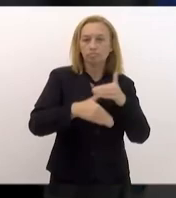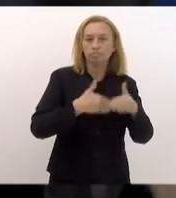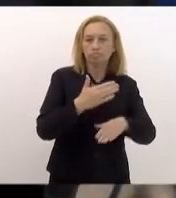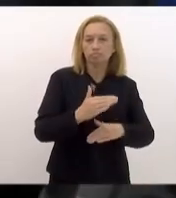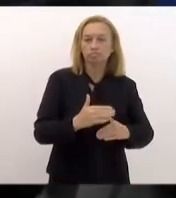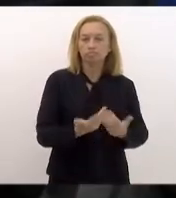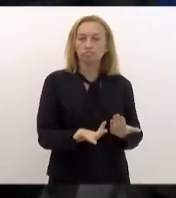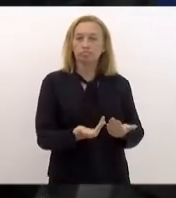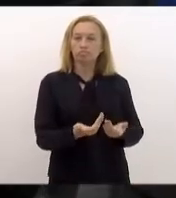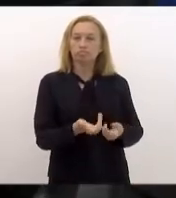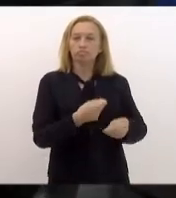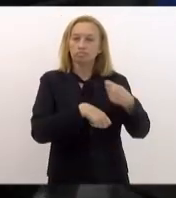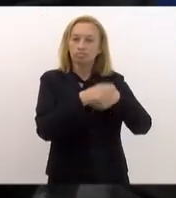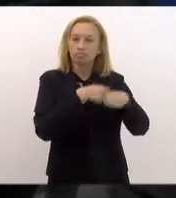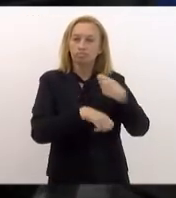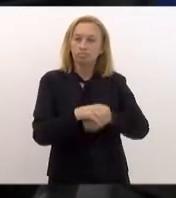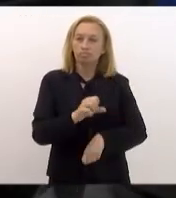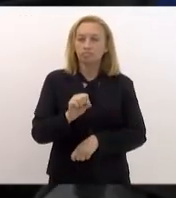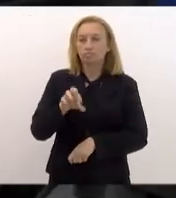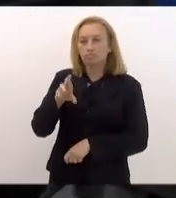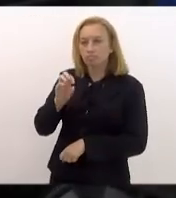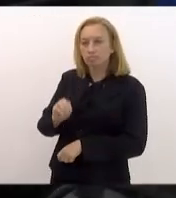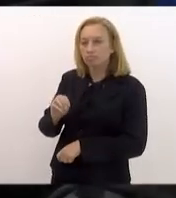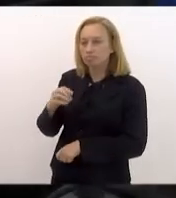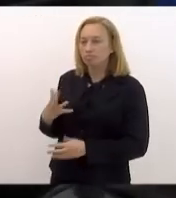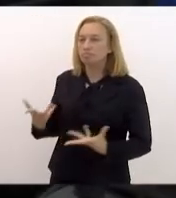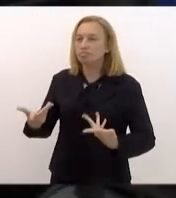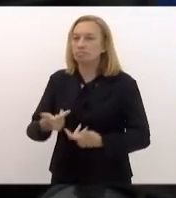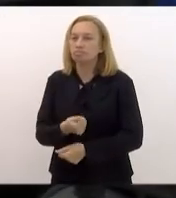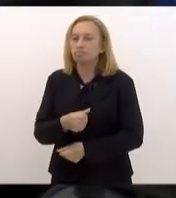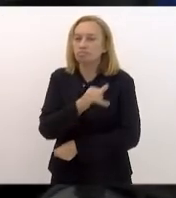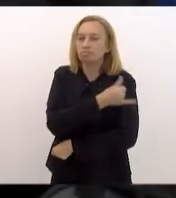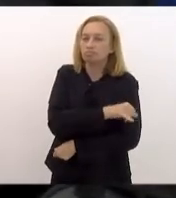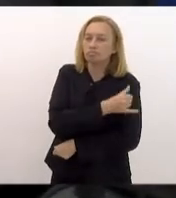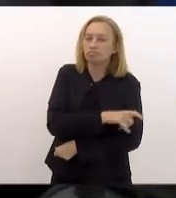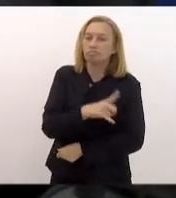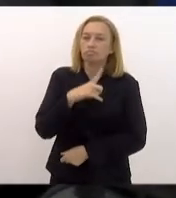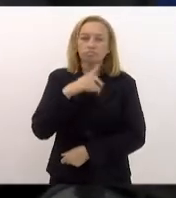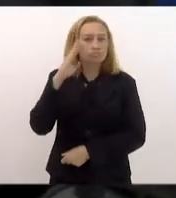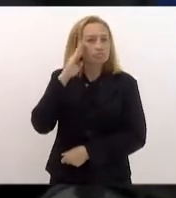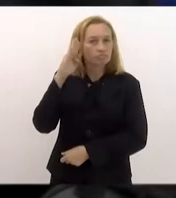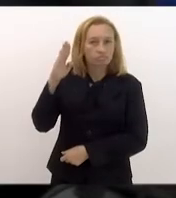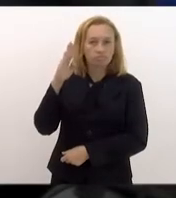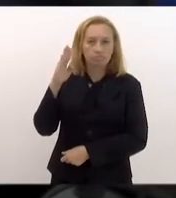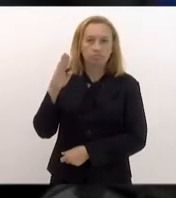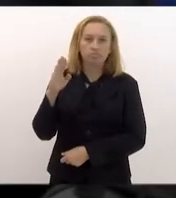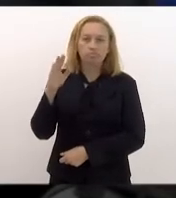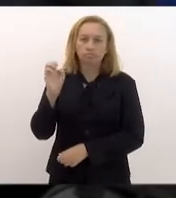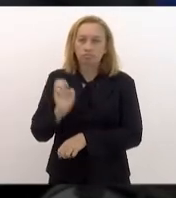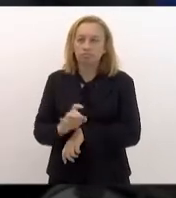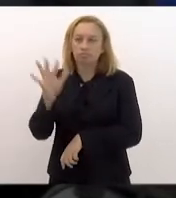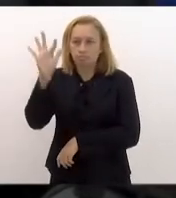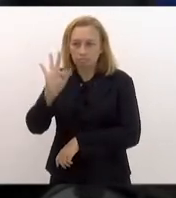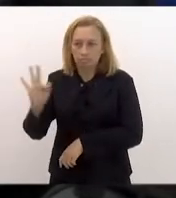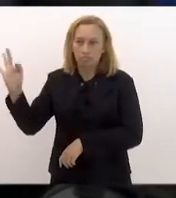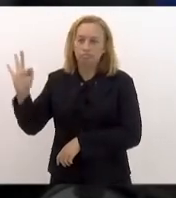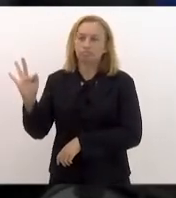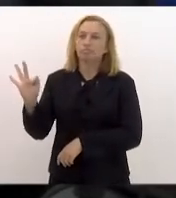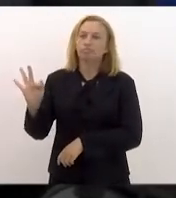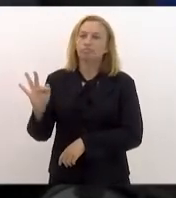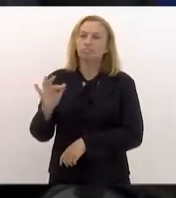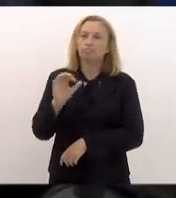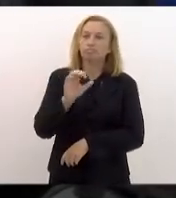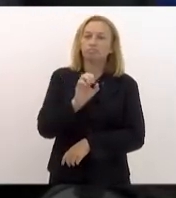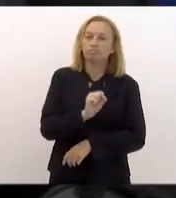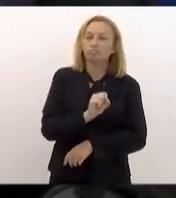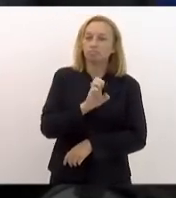com esse acervo maravilhoso que nós temos no Rio de Janeiro. Eu acho que o principal estado da federação em relação ao acervo de